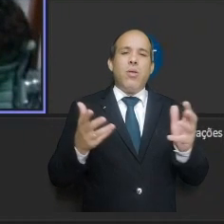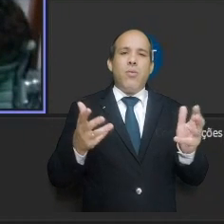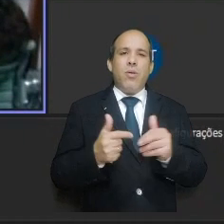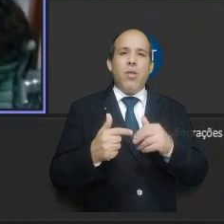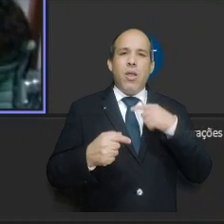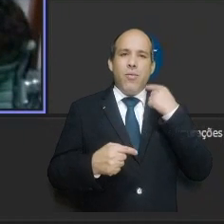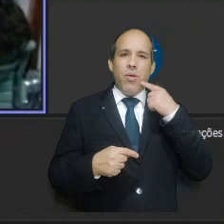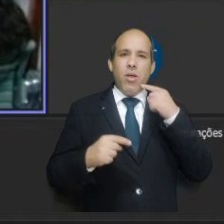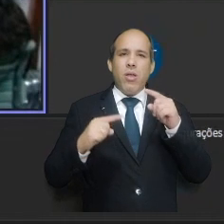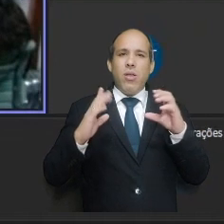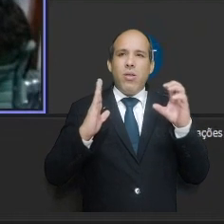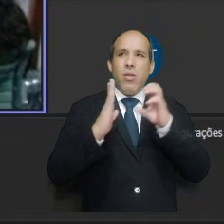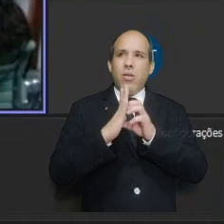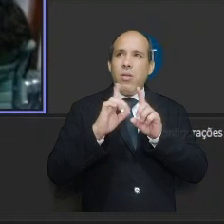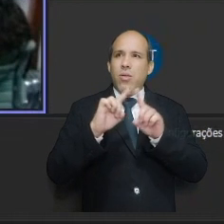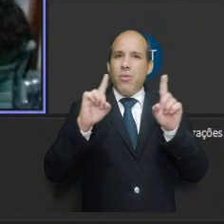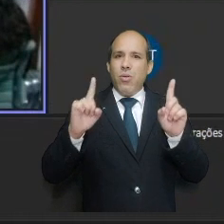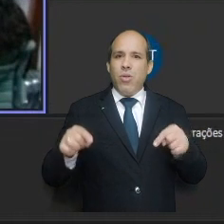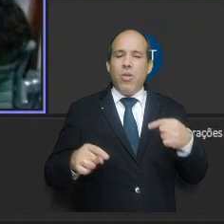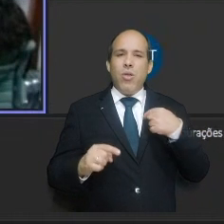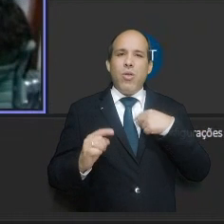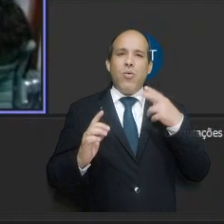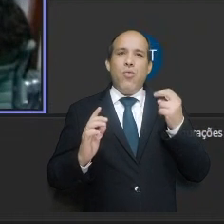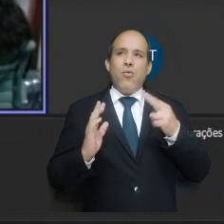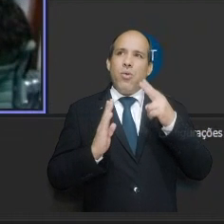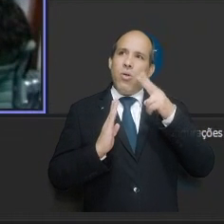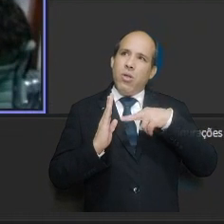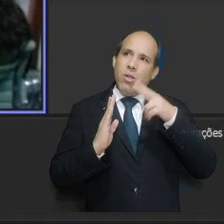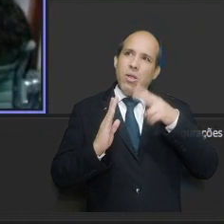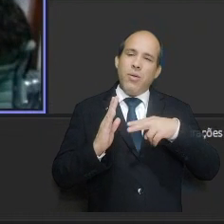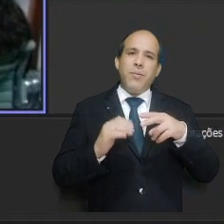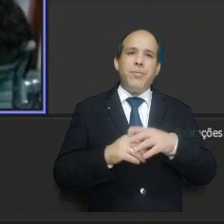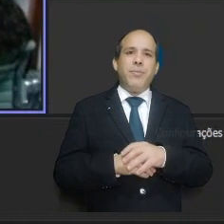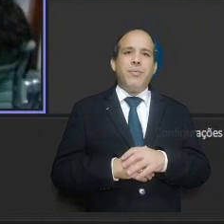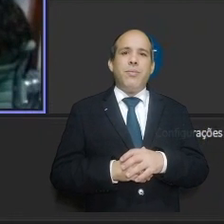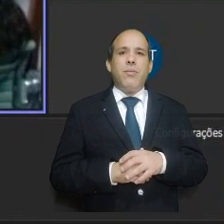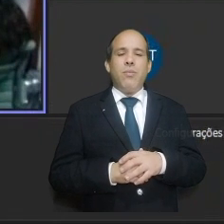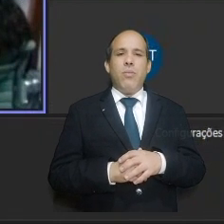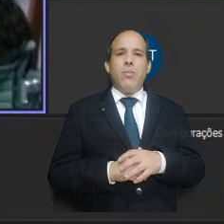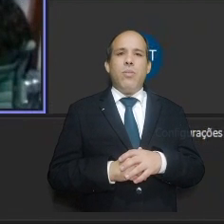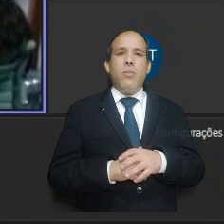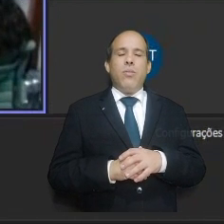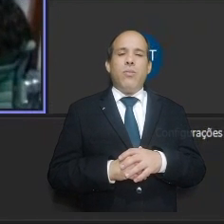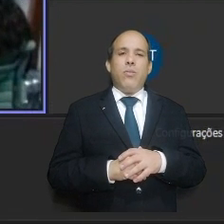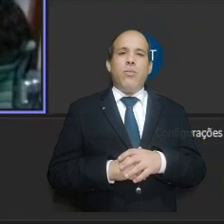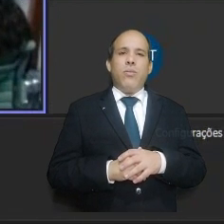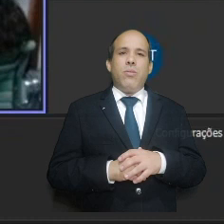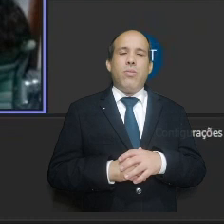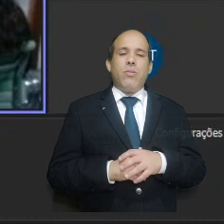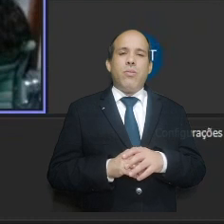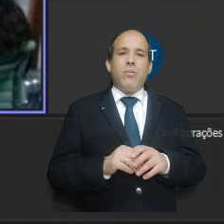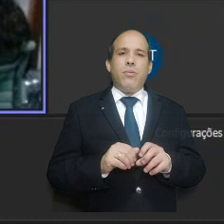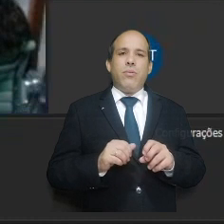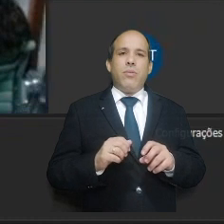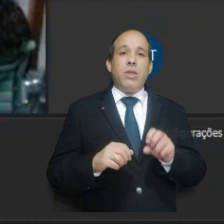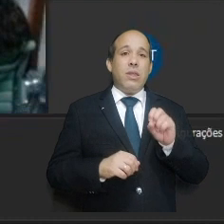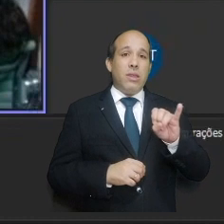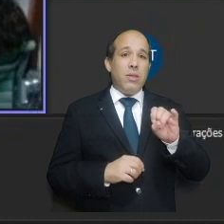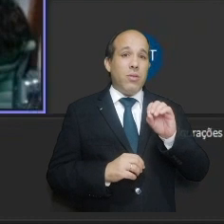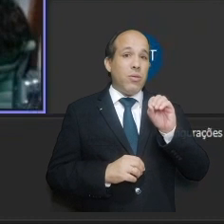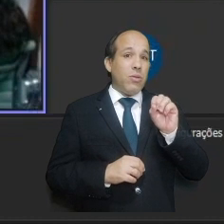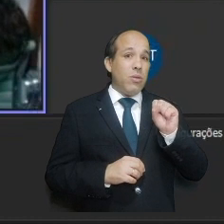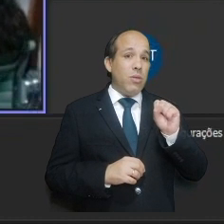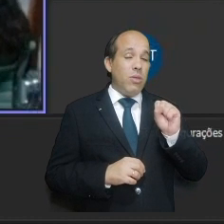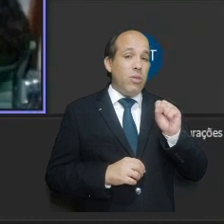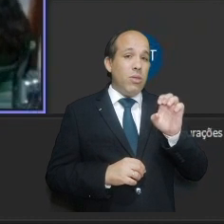pares, ilustres advogados, servidores. Eu vou ler o dispositivo do meu voto. Se